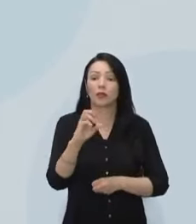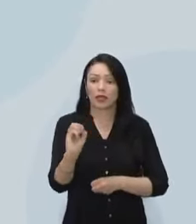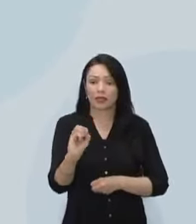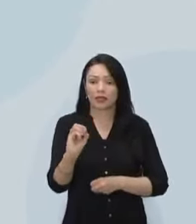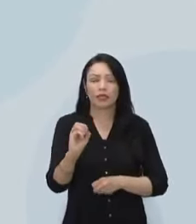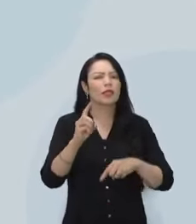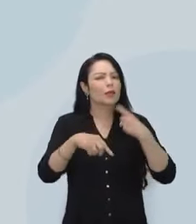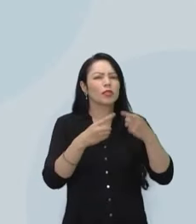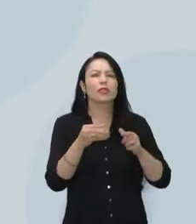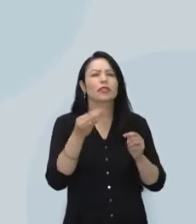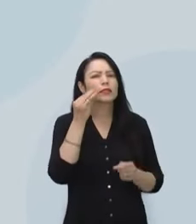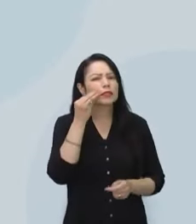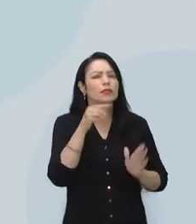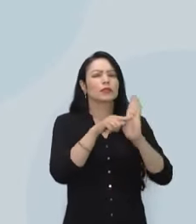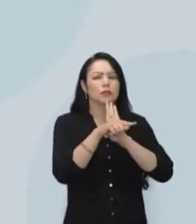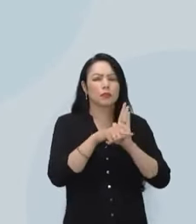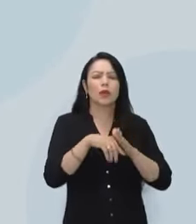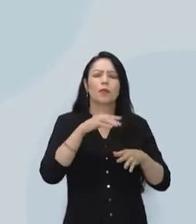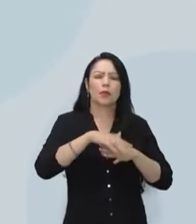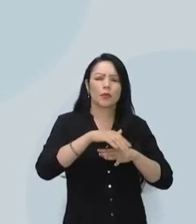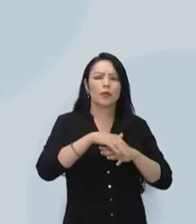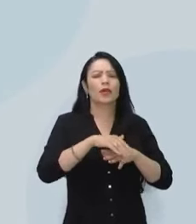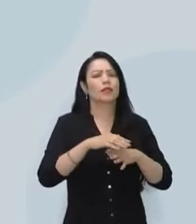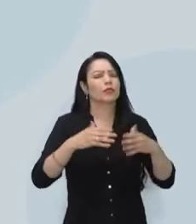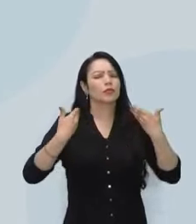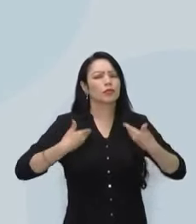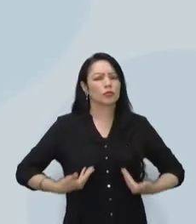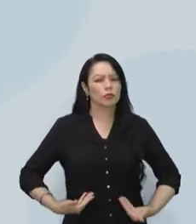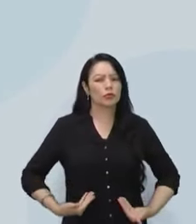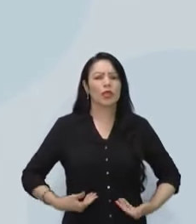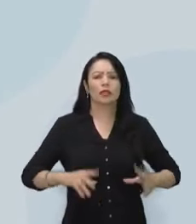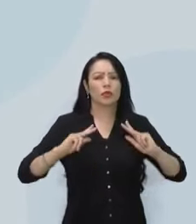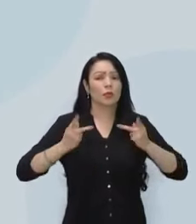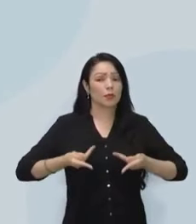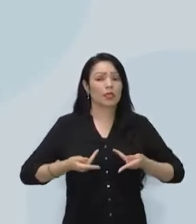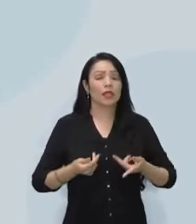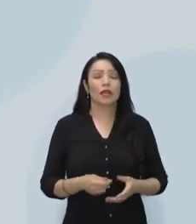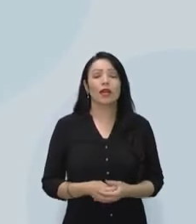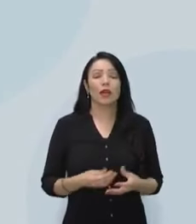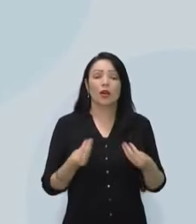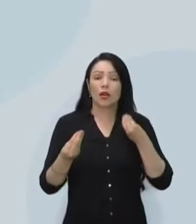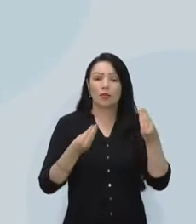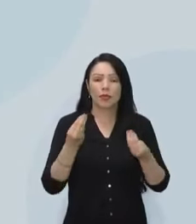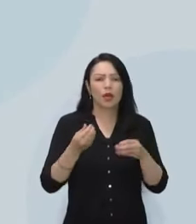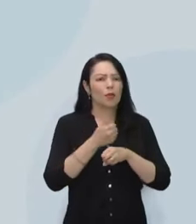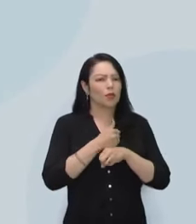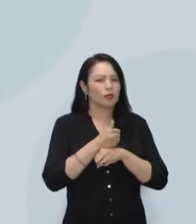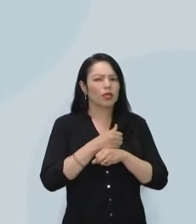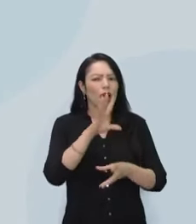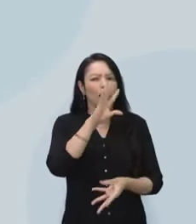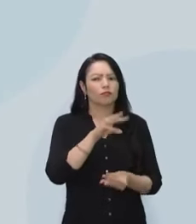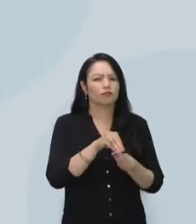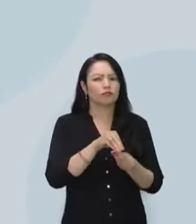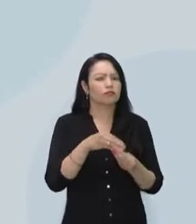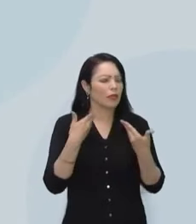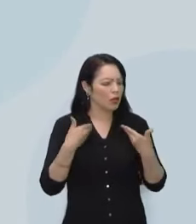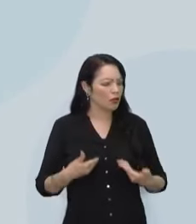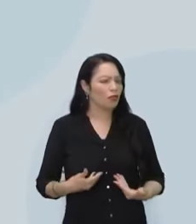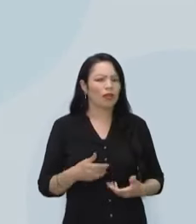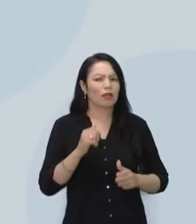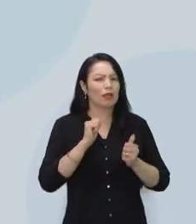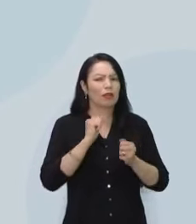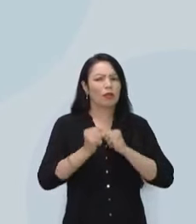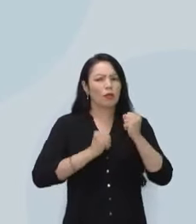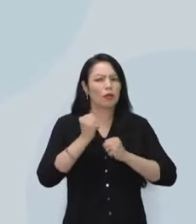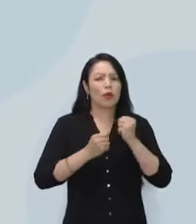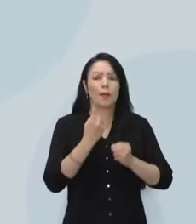Depois de rigorosos testes e cálculos matemáticos sobre os aspectos físicos da nossa anatomia, os especialistas concluíram que o corpo humano não poderia correr os